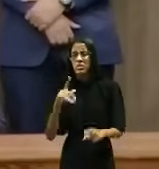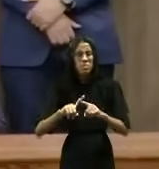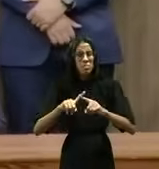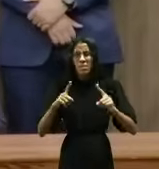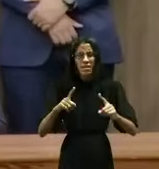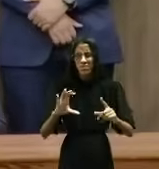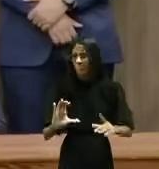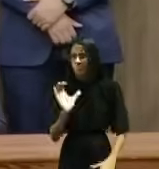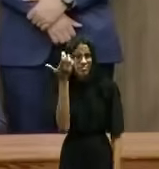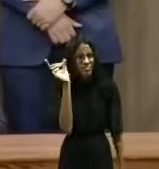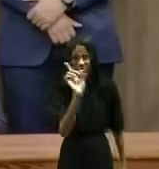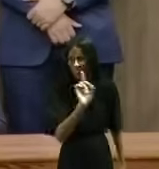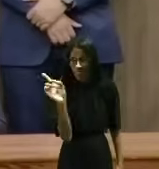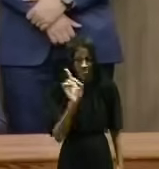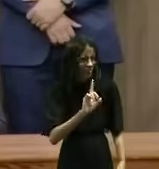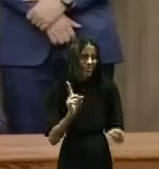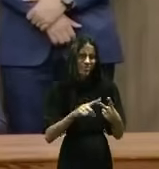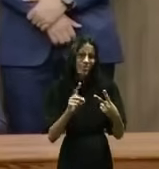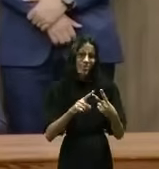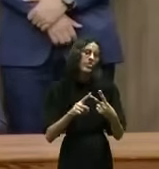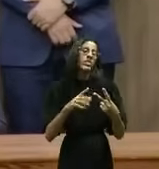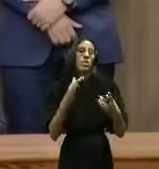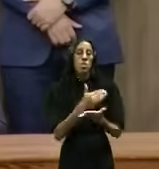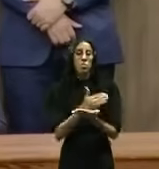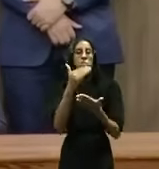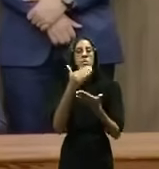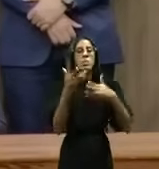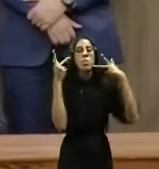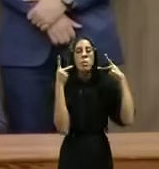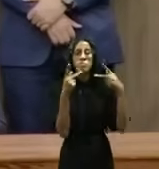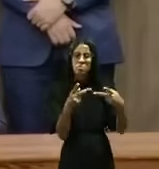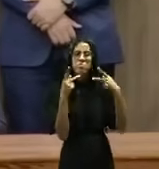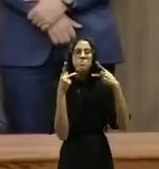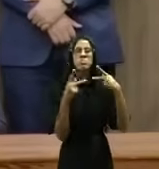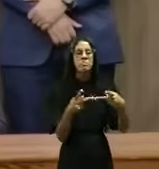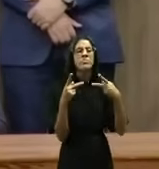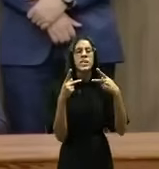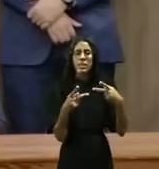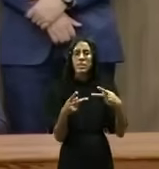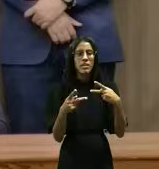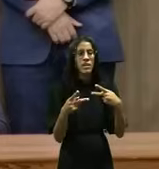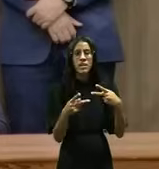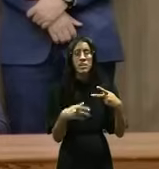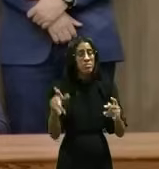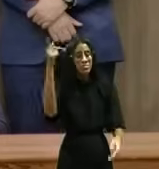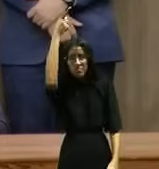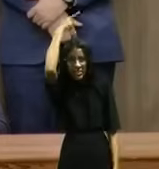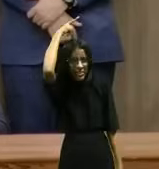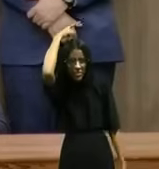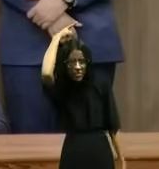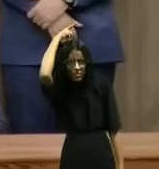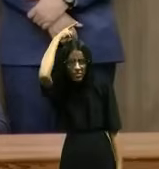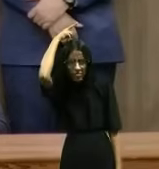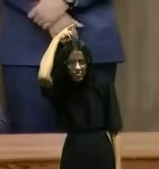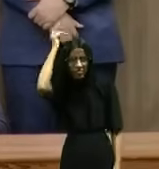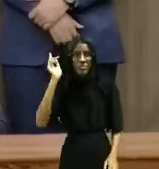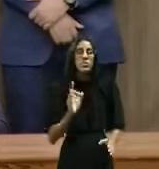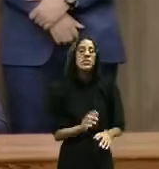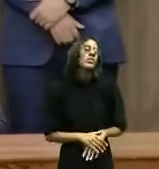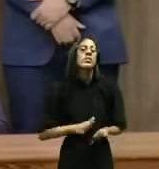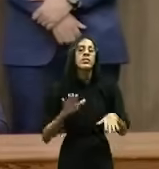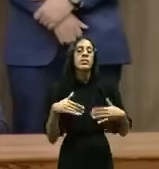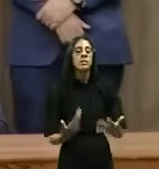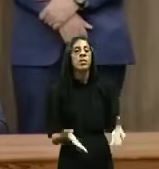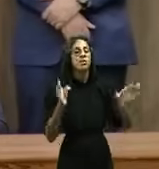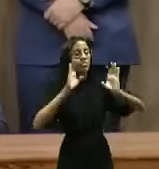pregar doutrina Pentecostal Três Irmãos creram desses três que creram dois foram batizados mas